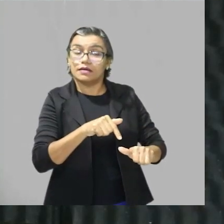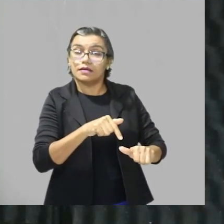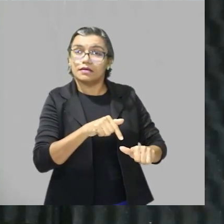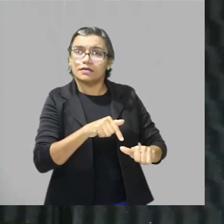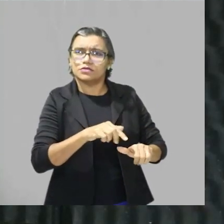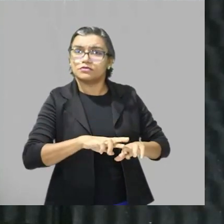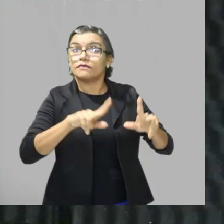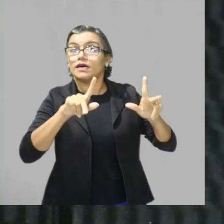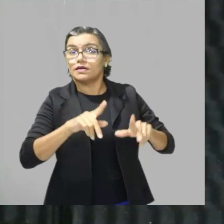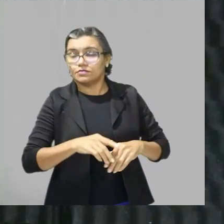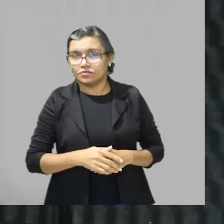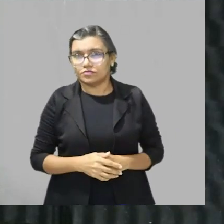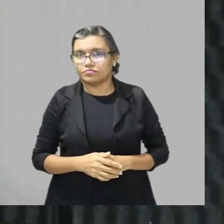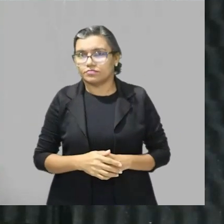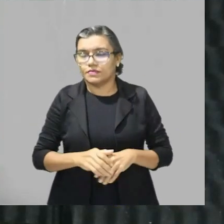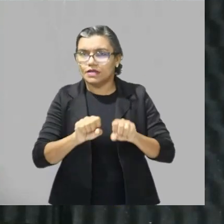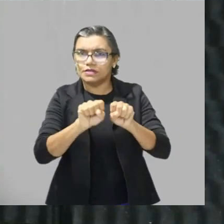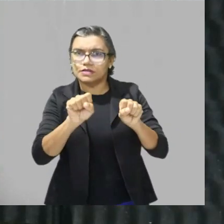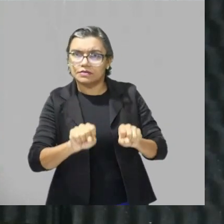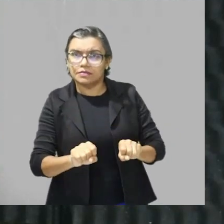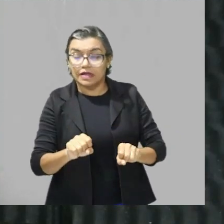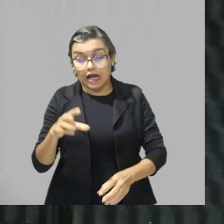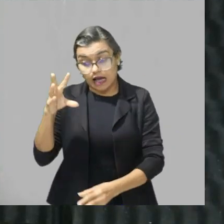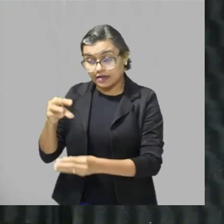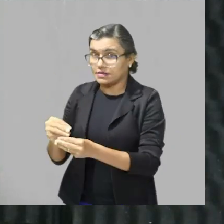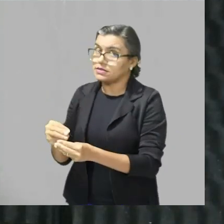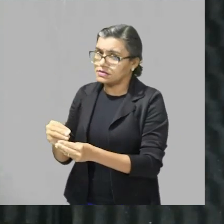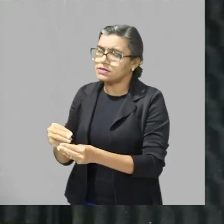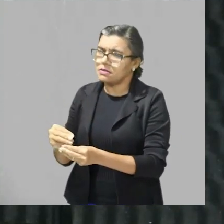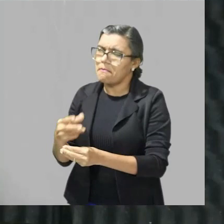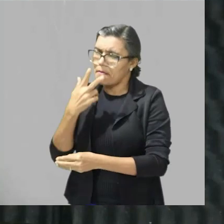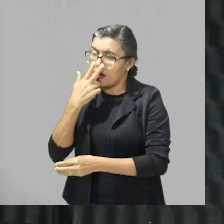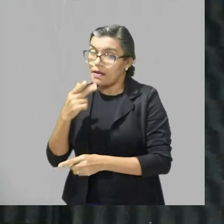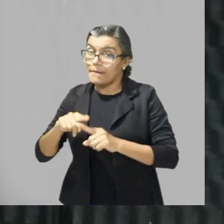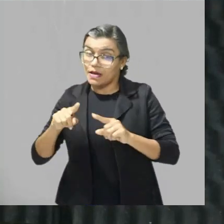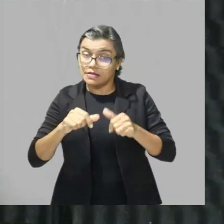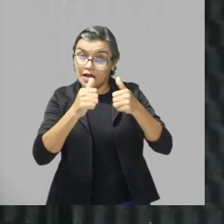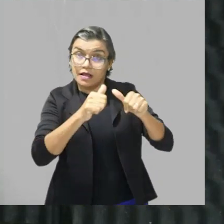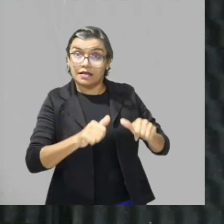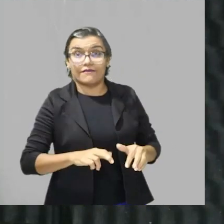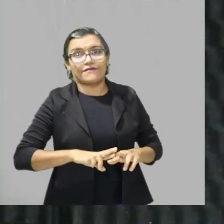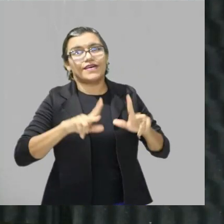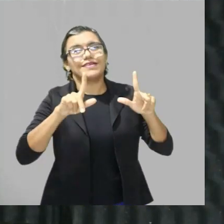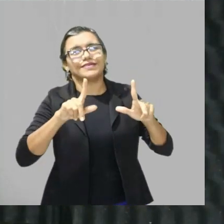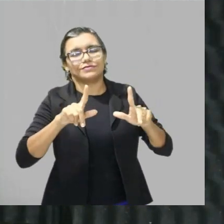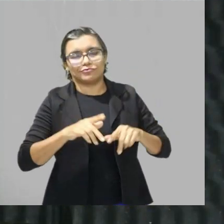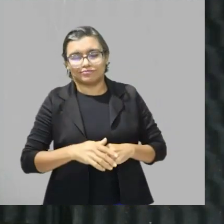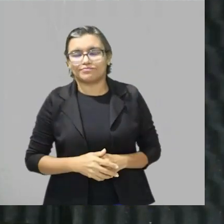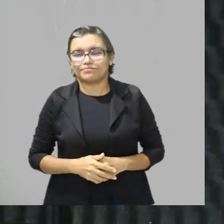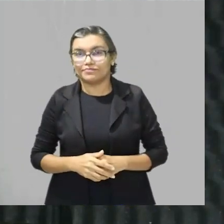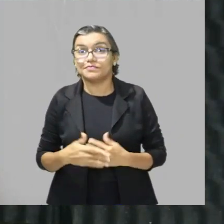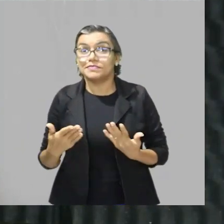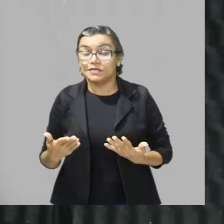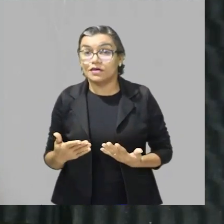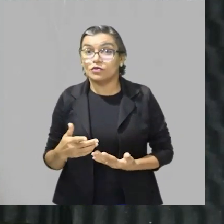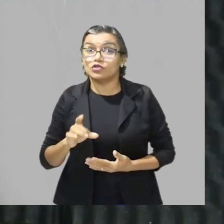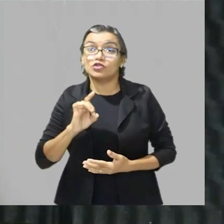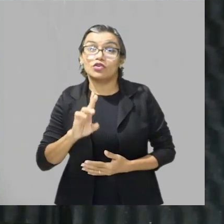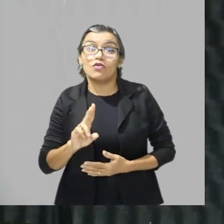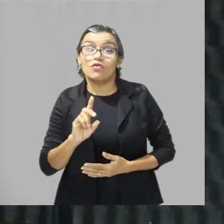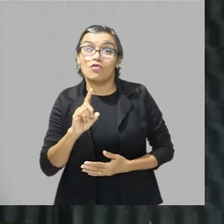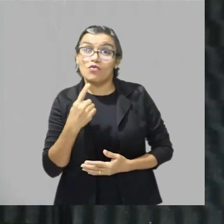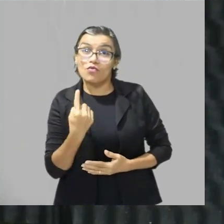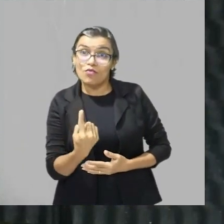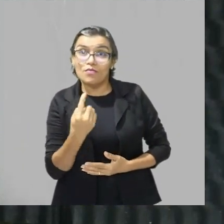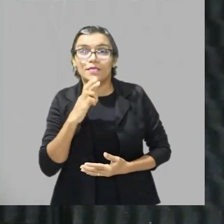a inferência a sistematização assim eu posso até dizer que sim mas a análise não então aqui eu só tenho uma